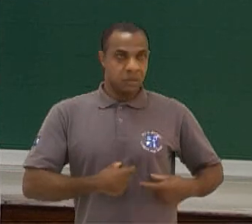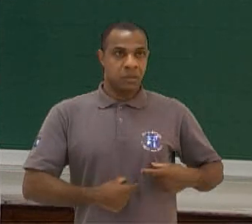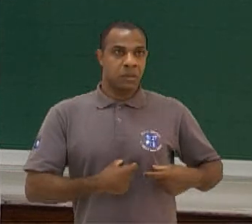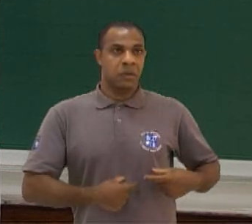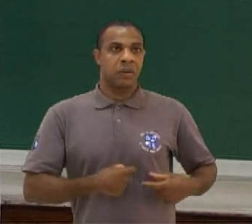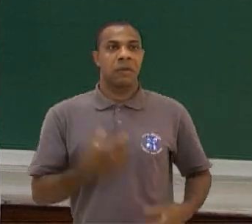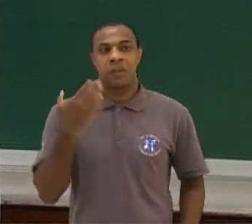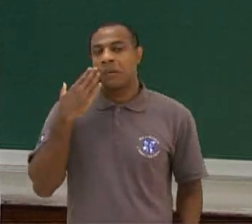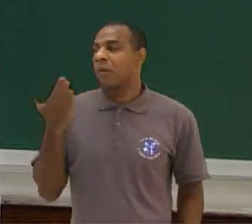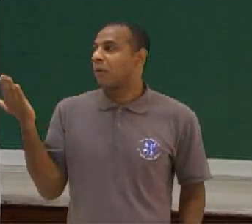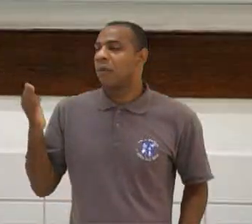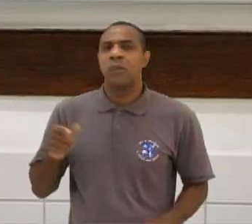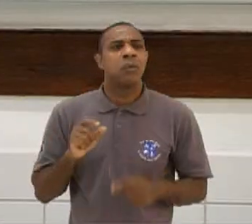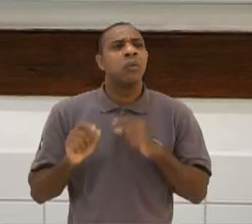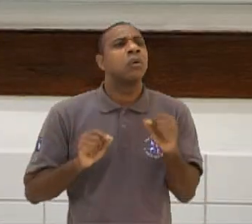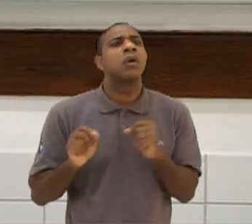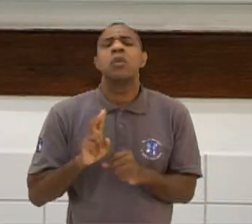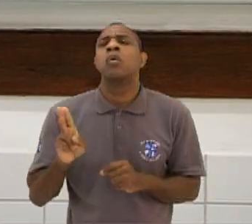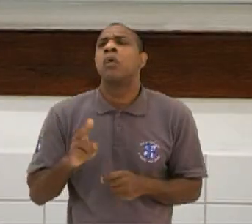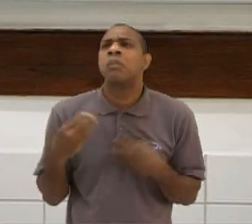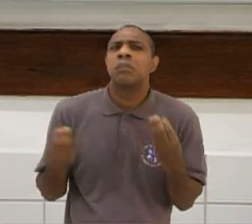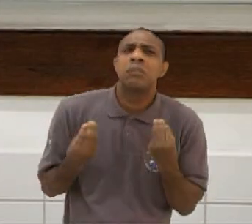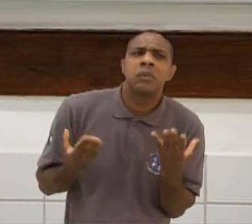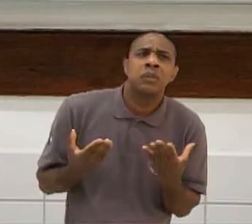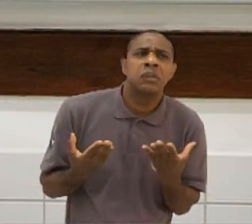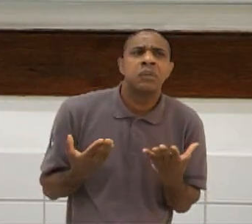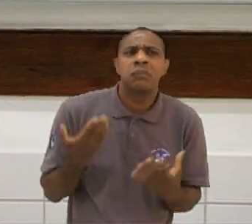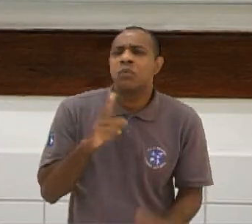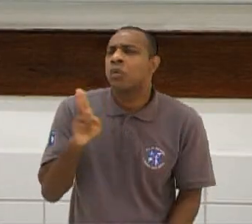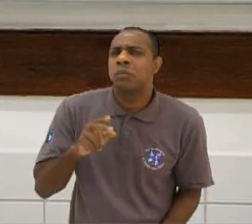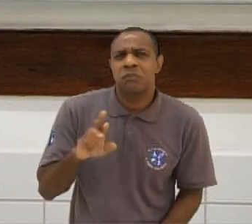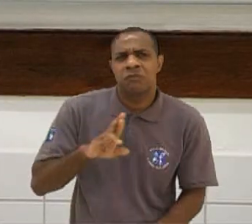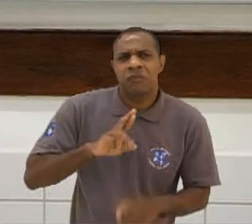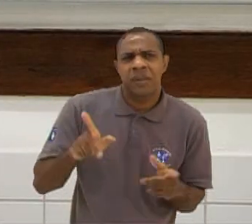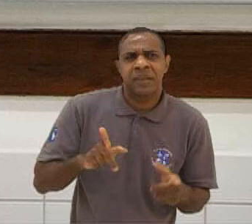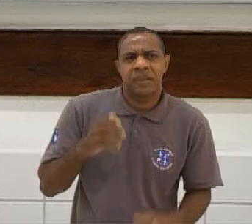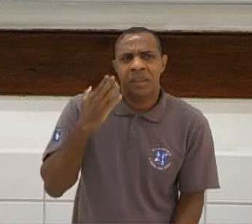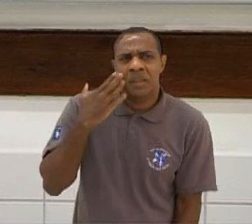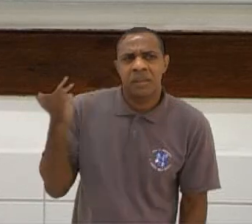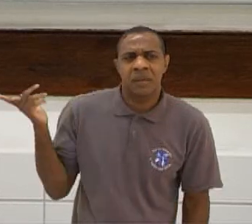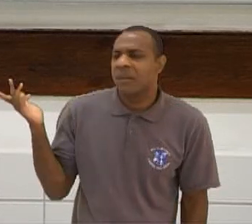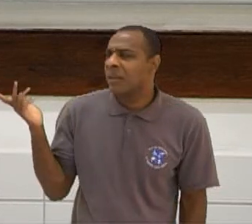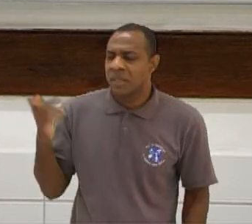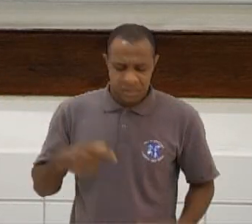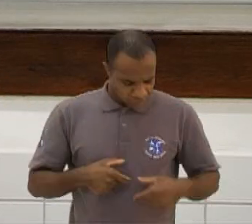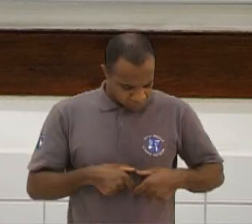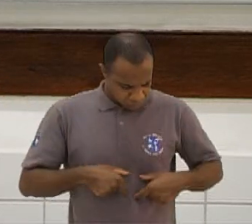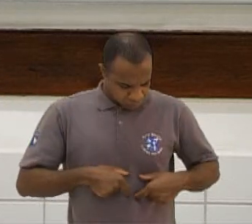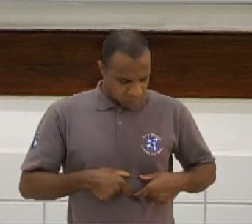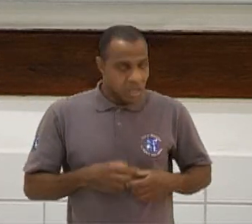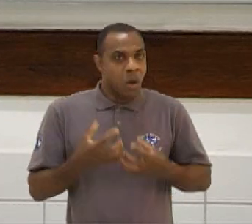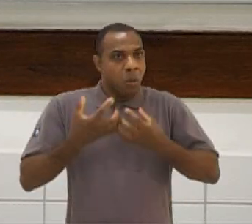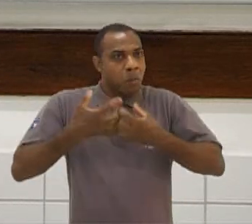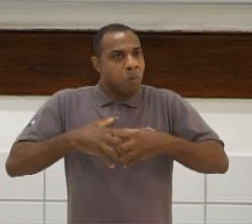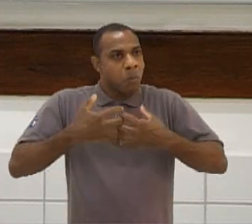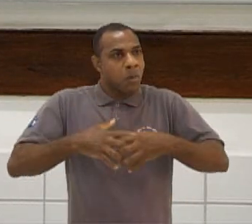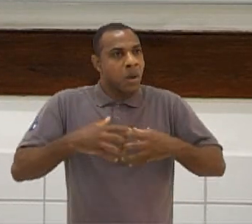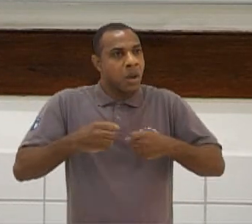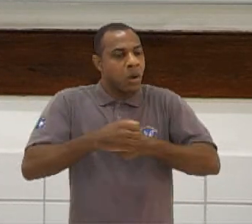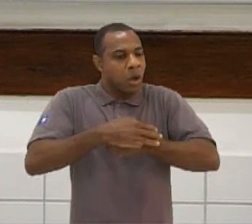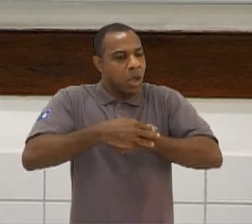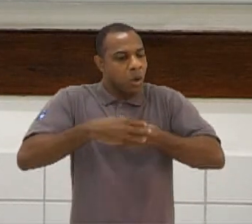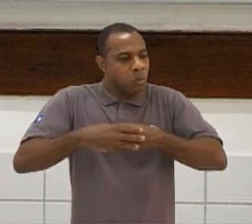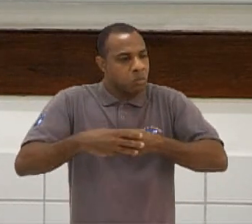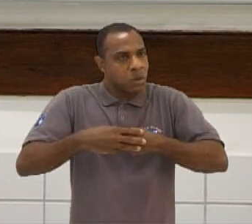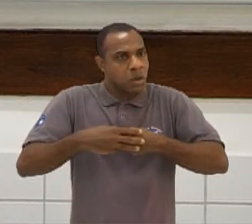esfíncter. Mas, professor, que nome é esse? O que é um esfíncter? Tá? Um esfíncter ele é um músculo que ele pode impedir e liberar